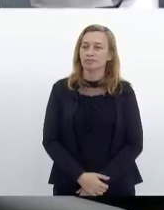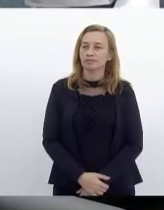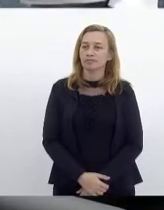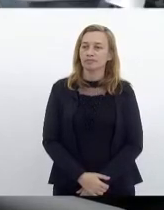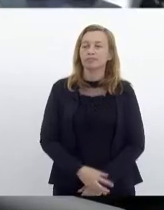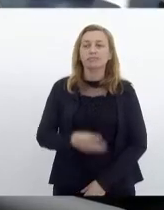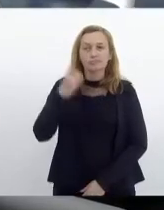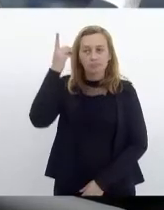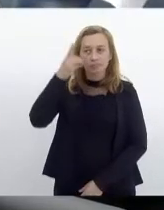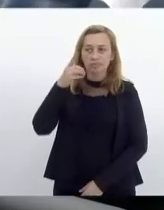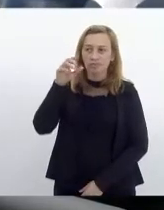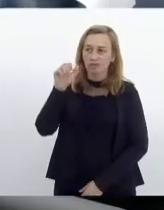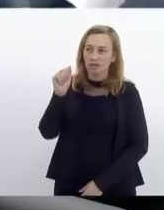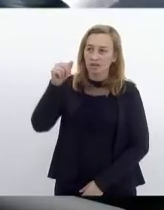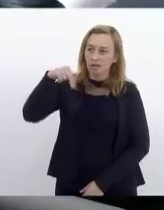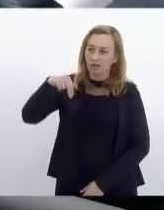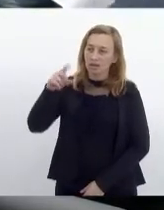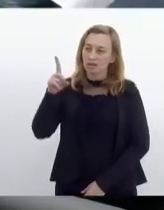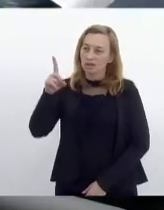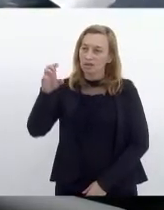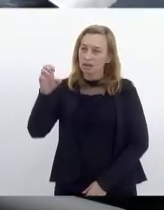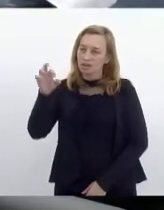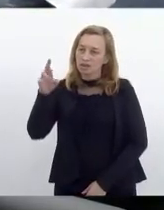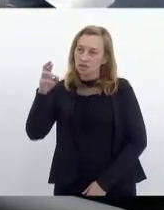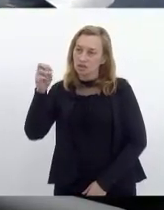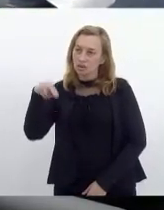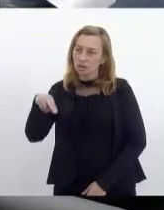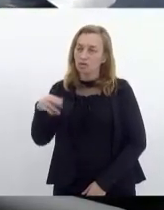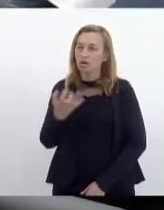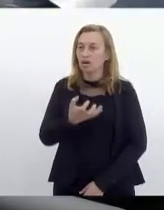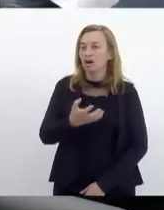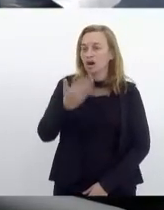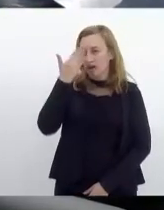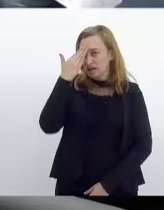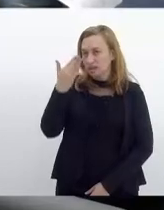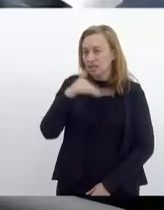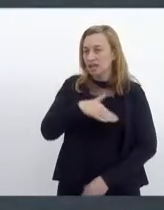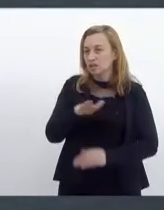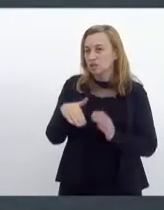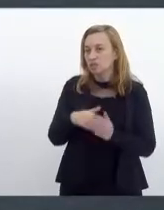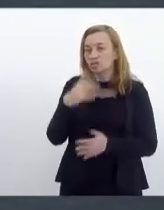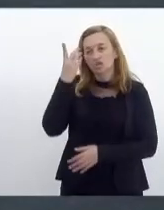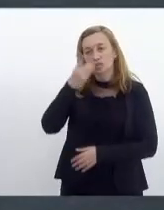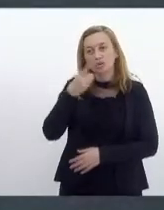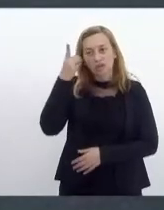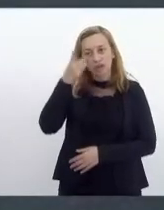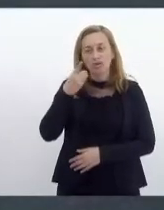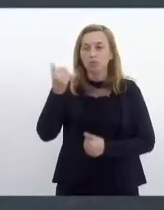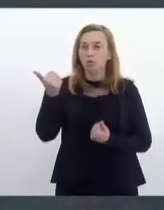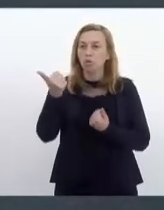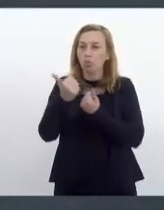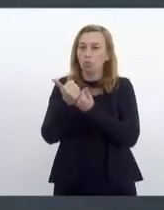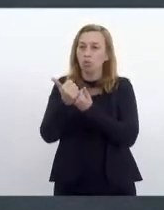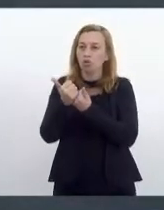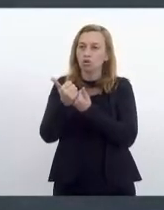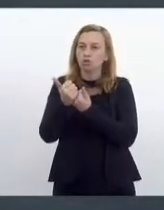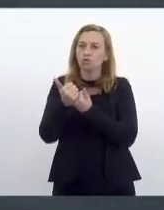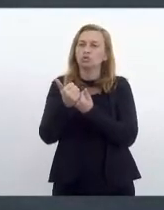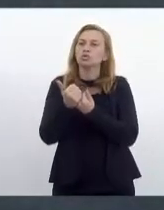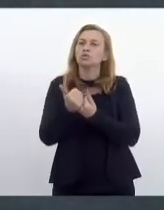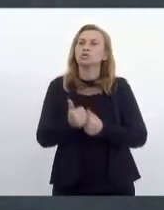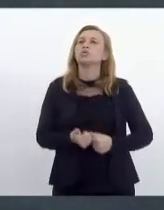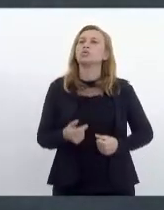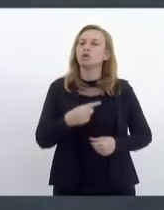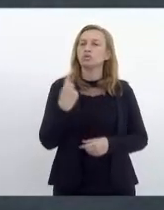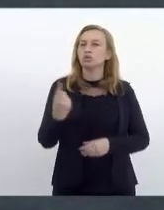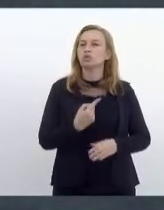Deputado Anderson. Primeiro aqui agradecer a todos os deputados pelo apoio ao